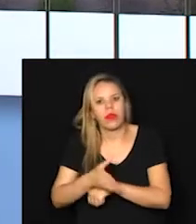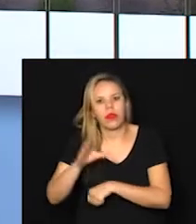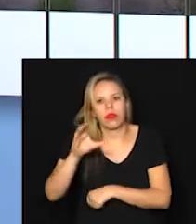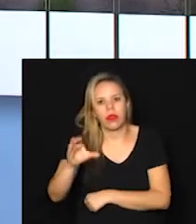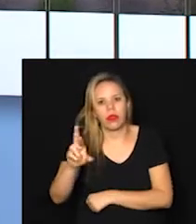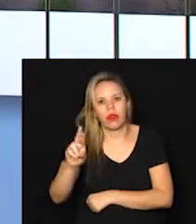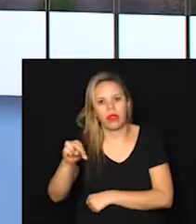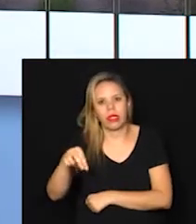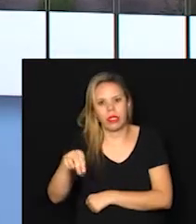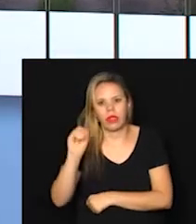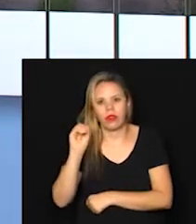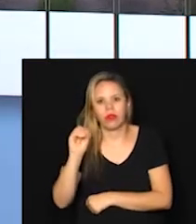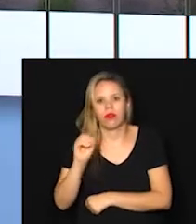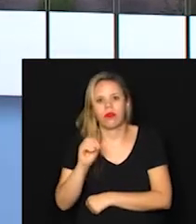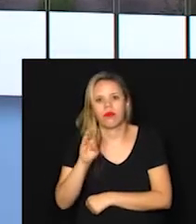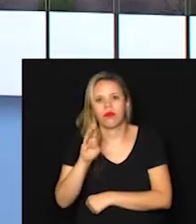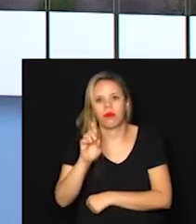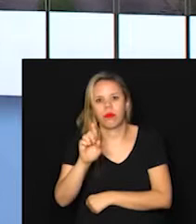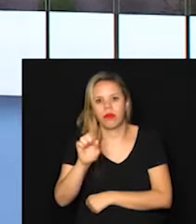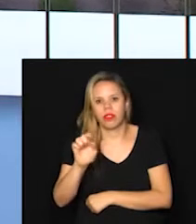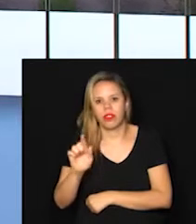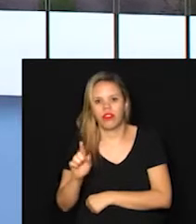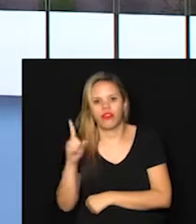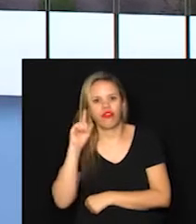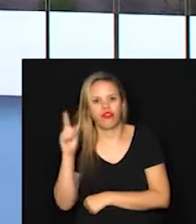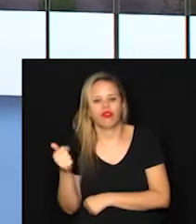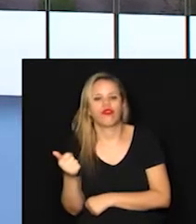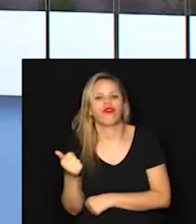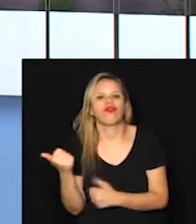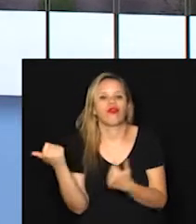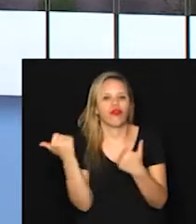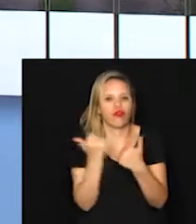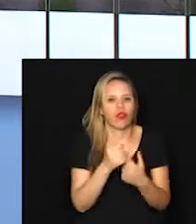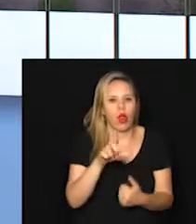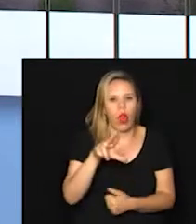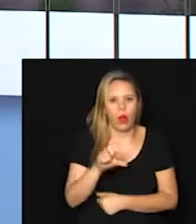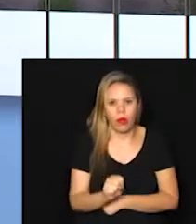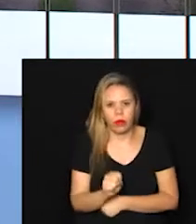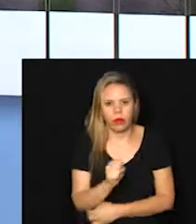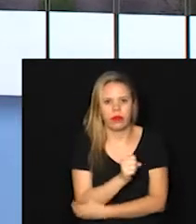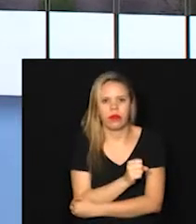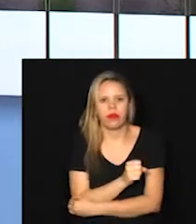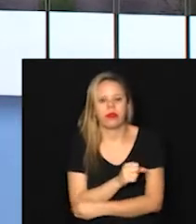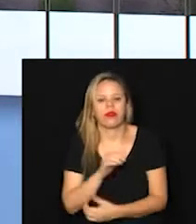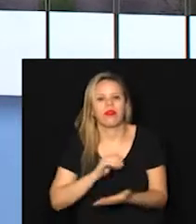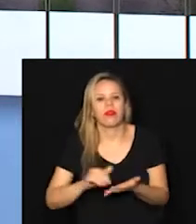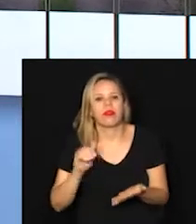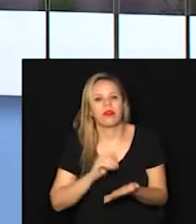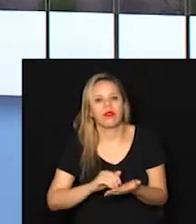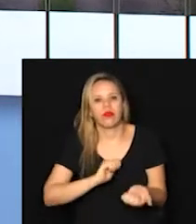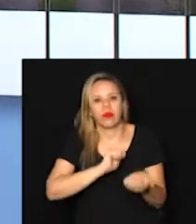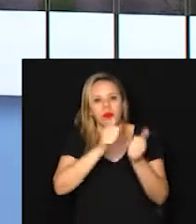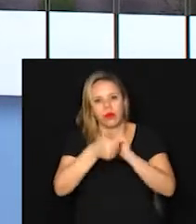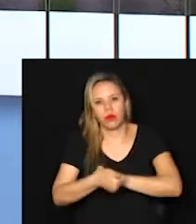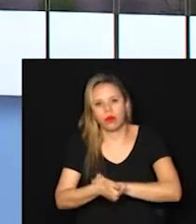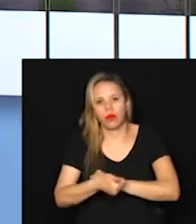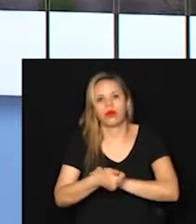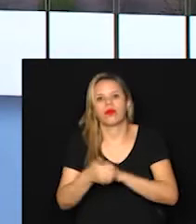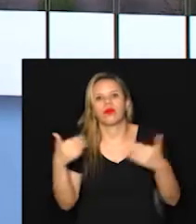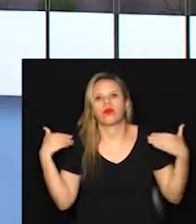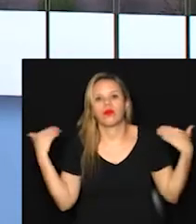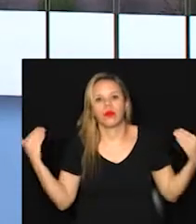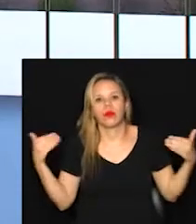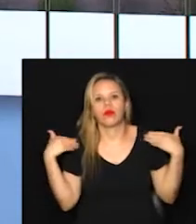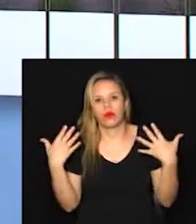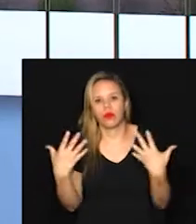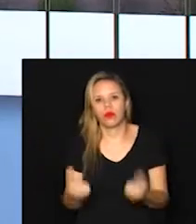Cristiano Big Dias, no lugar de Luiz Augusto Baggio. Na Secretaria de Esportes e Lazer,